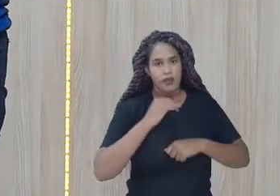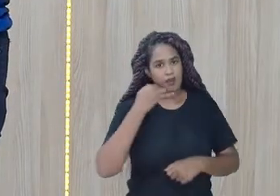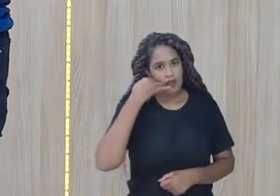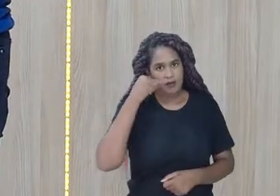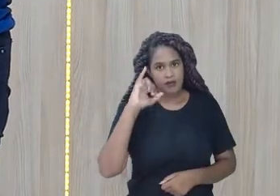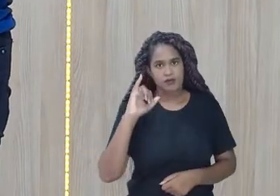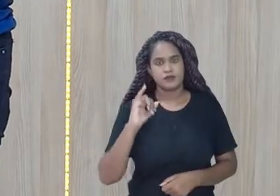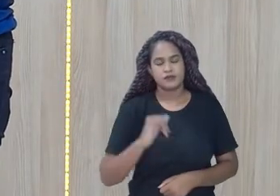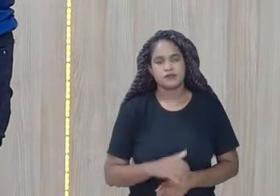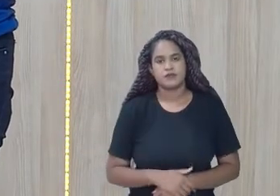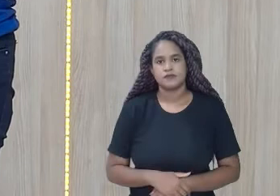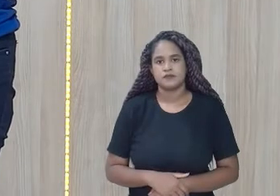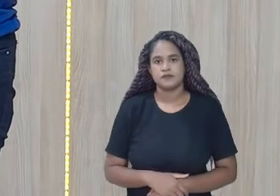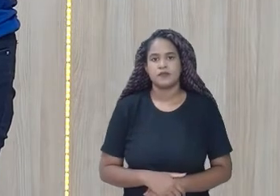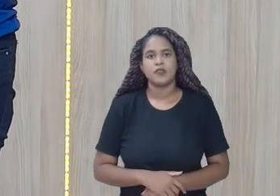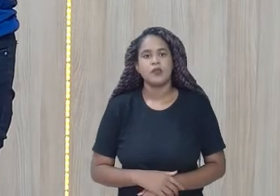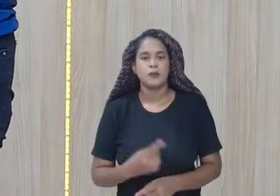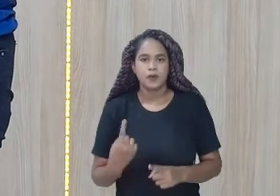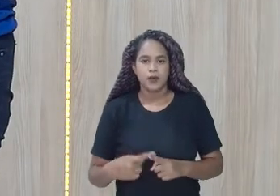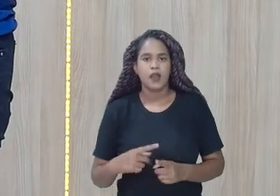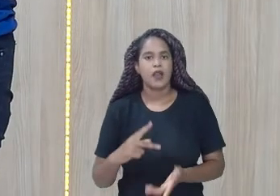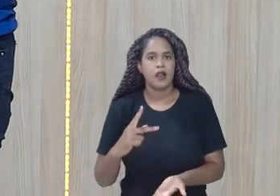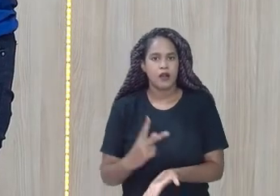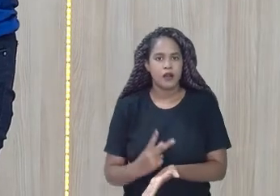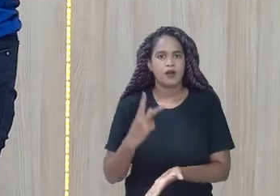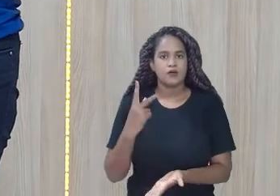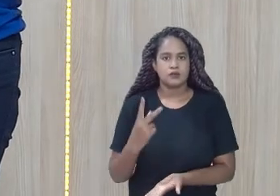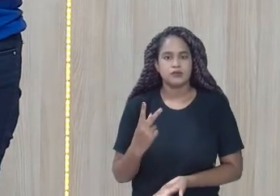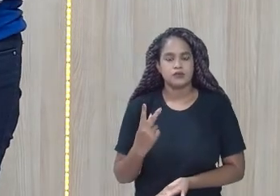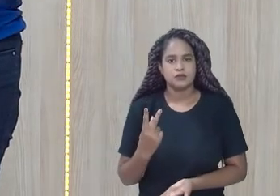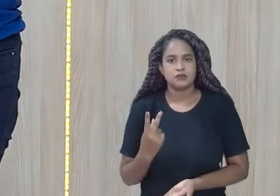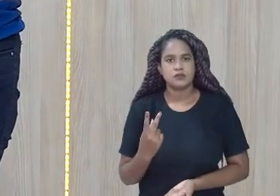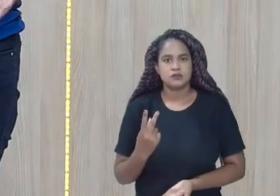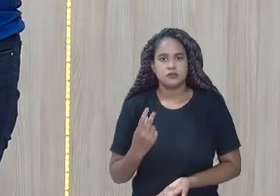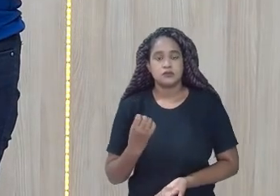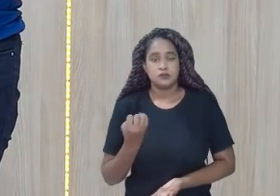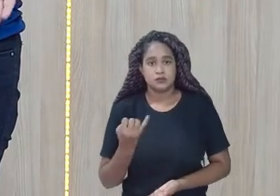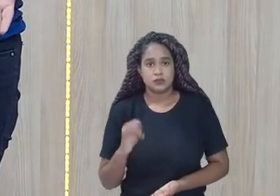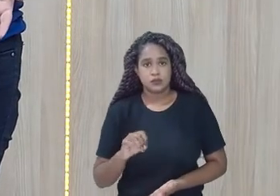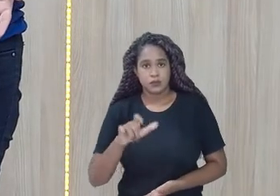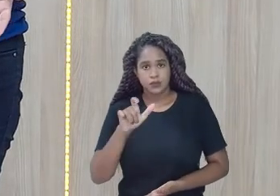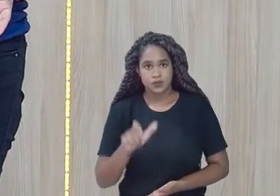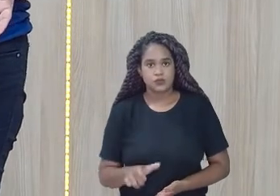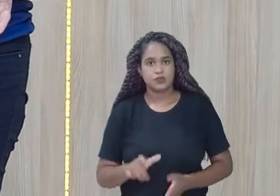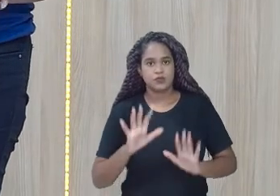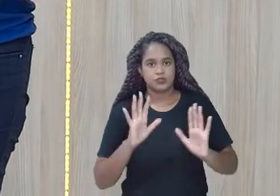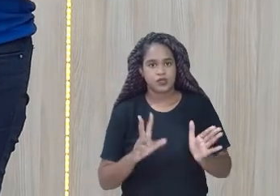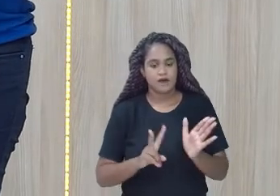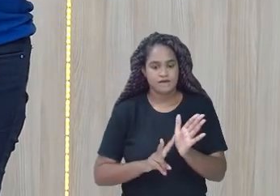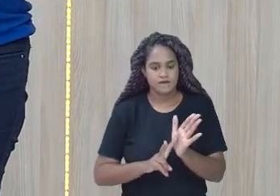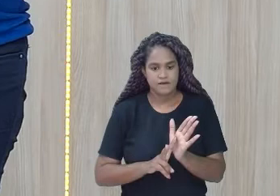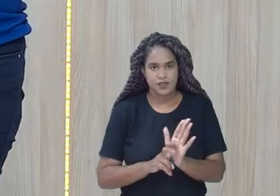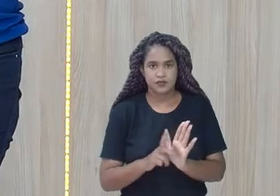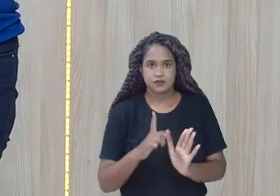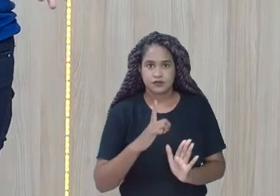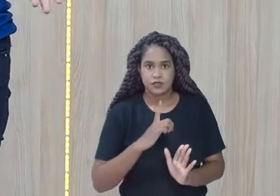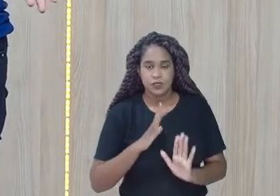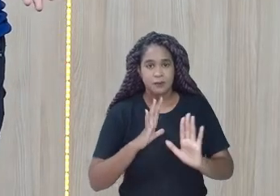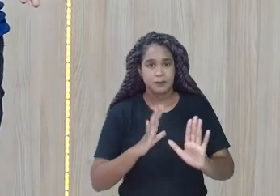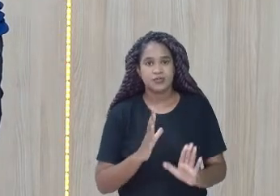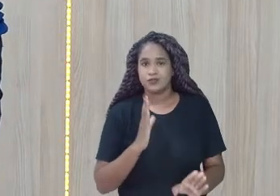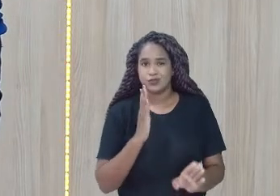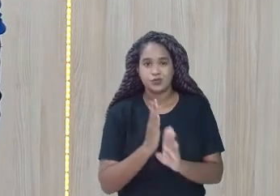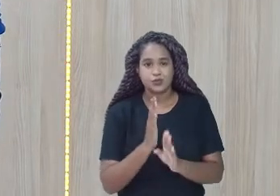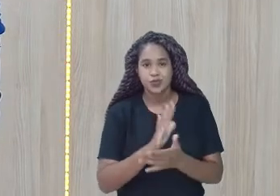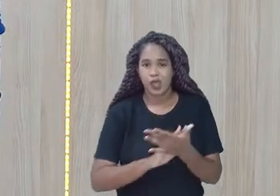toxoplasmose e etc., que acontece realmente com as pessoas portadoras do vírus que não descobrem que